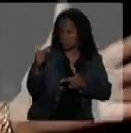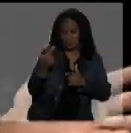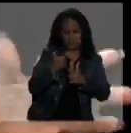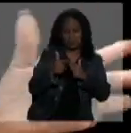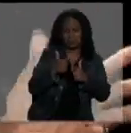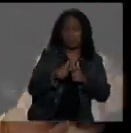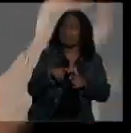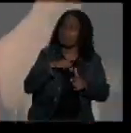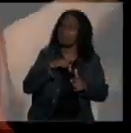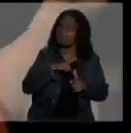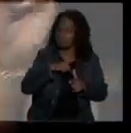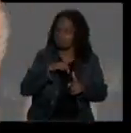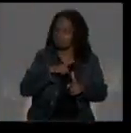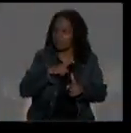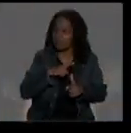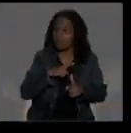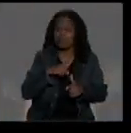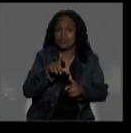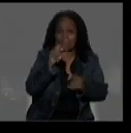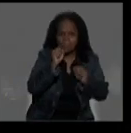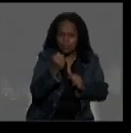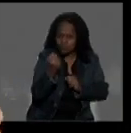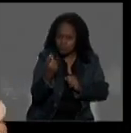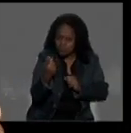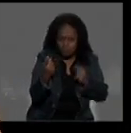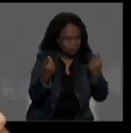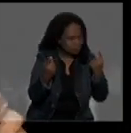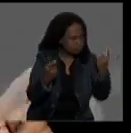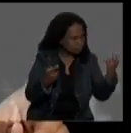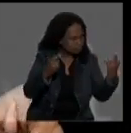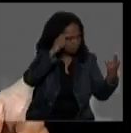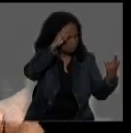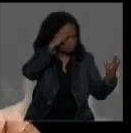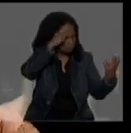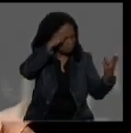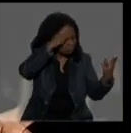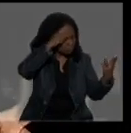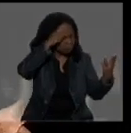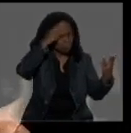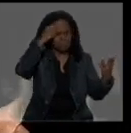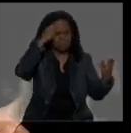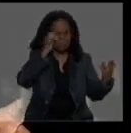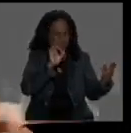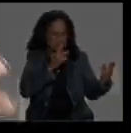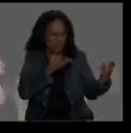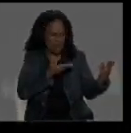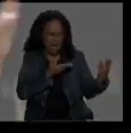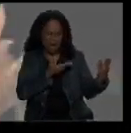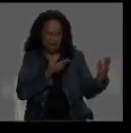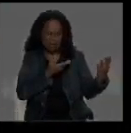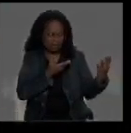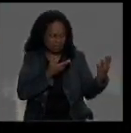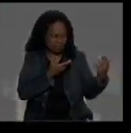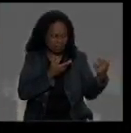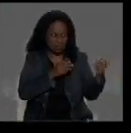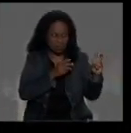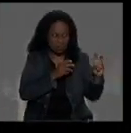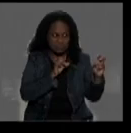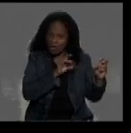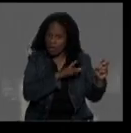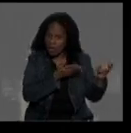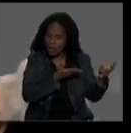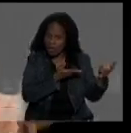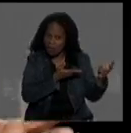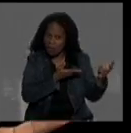porque não tem problema, tem fulano, beltrano... Não, mas você conta o número de pessoas. Conta nos dedos. Conta nos dedos quantas são essas